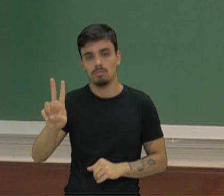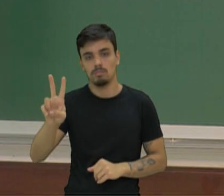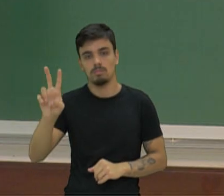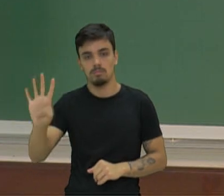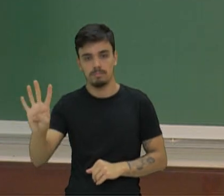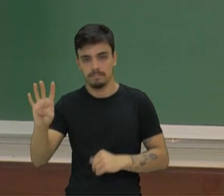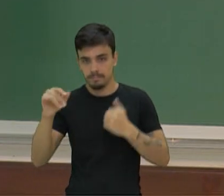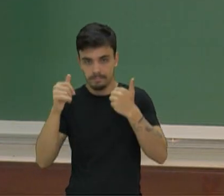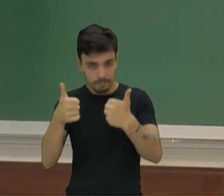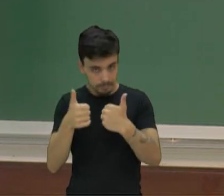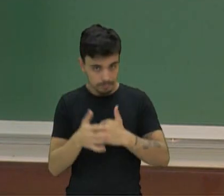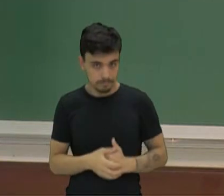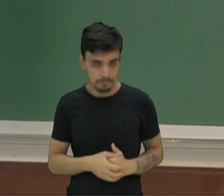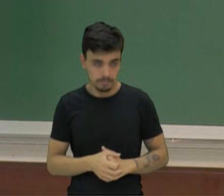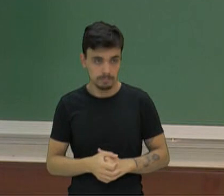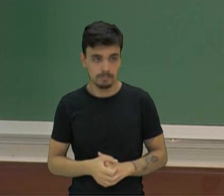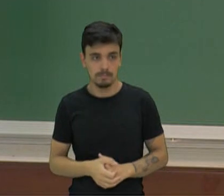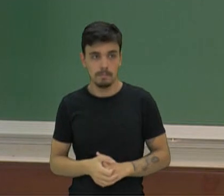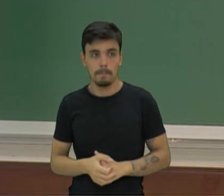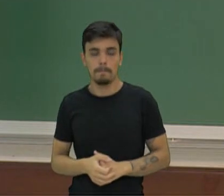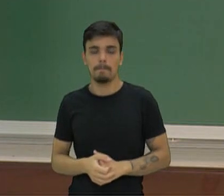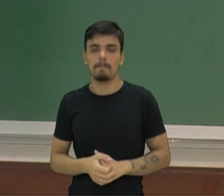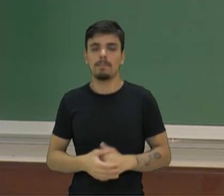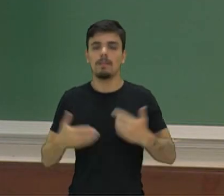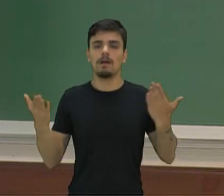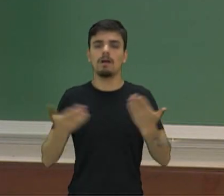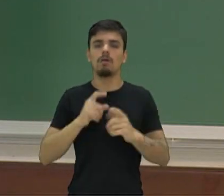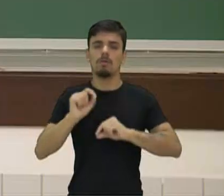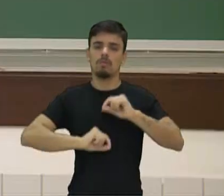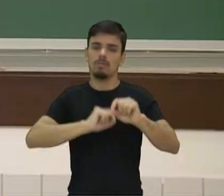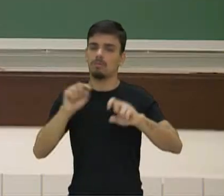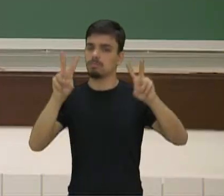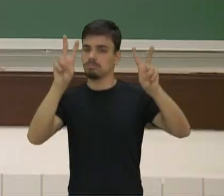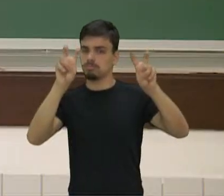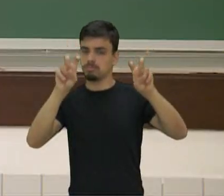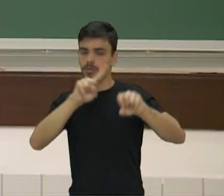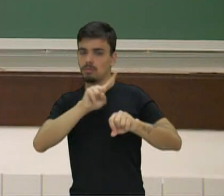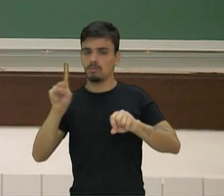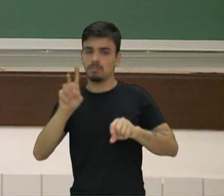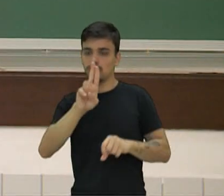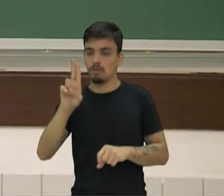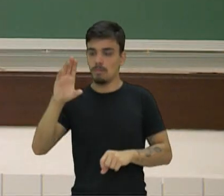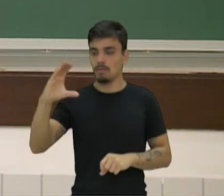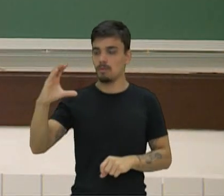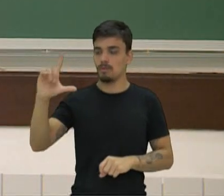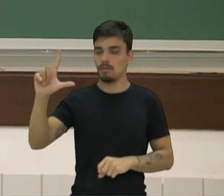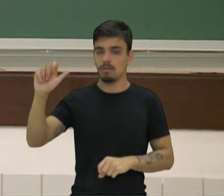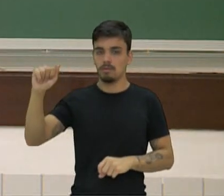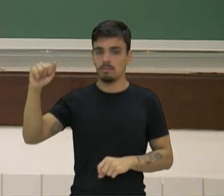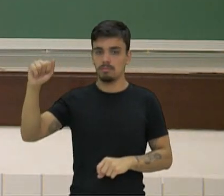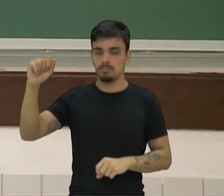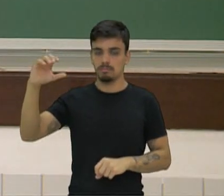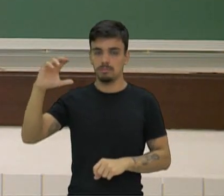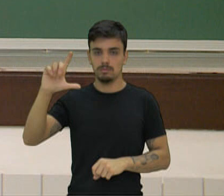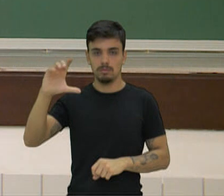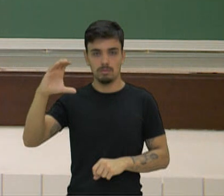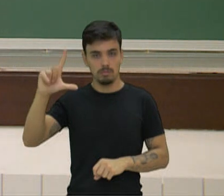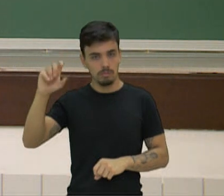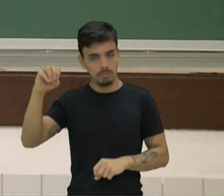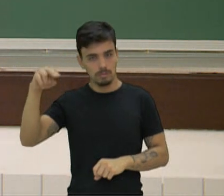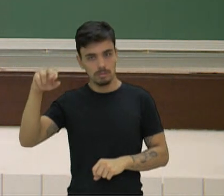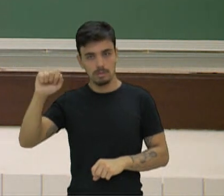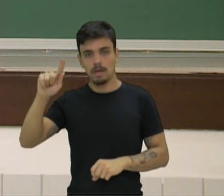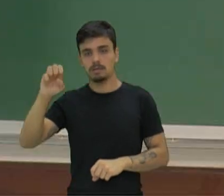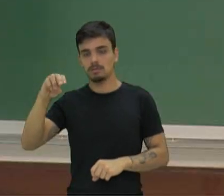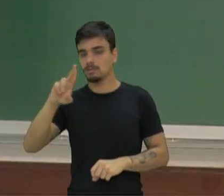4, ok? Agora vamos para um outro assunto chamado clonagem. Já ouviram com certeza falar de clonagem, né, em